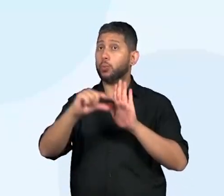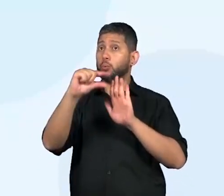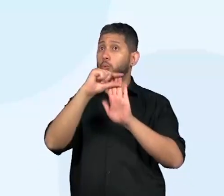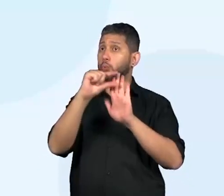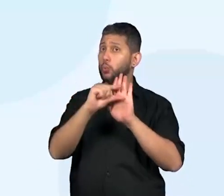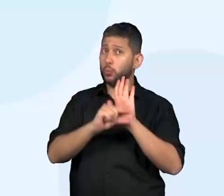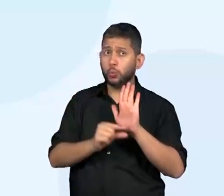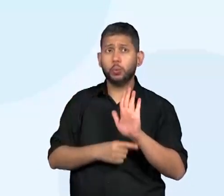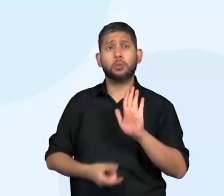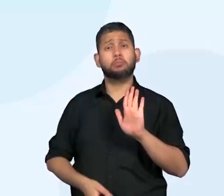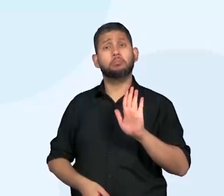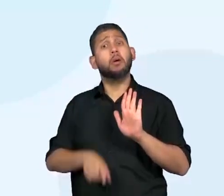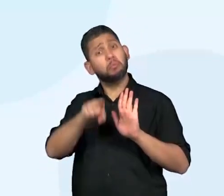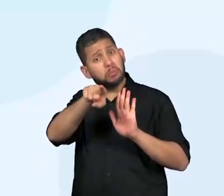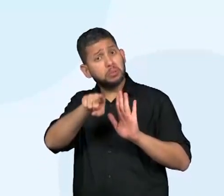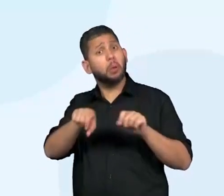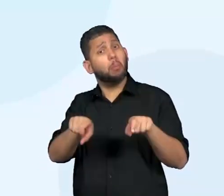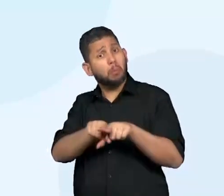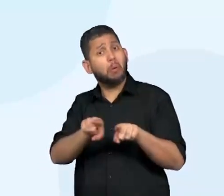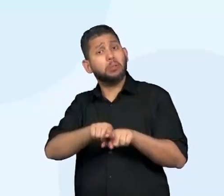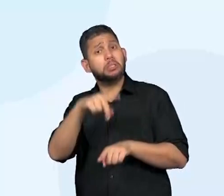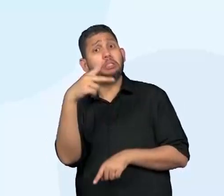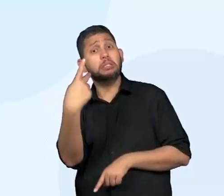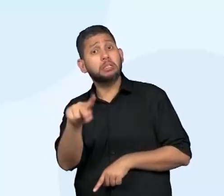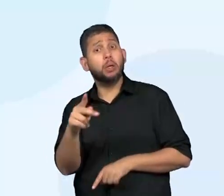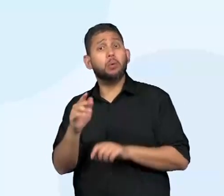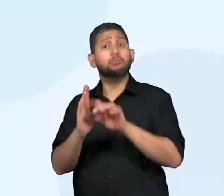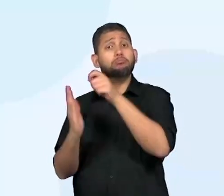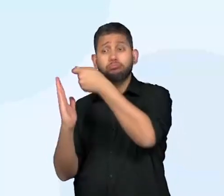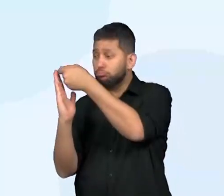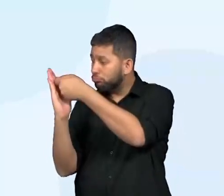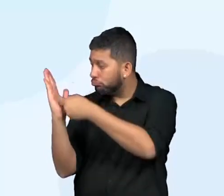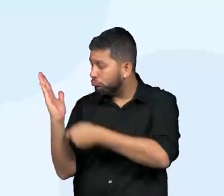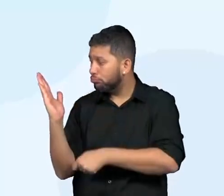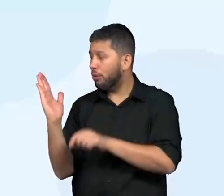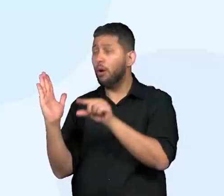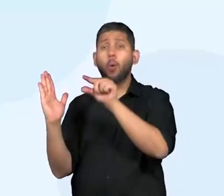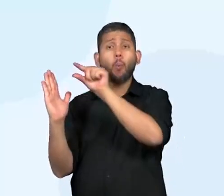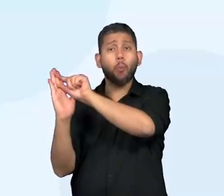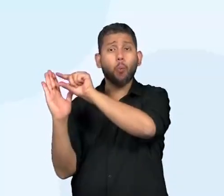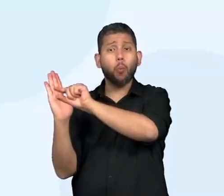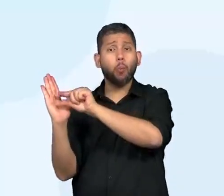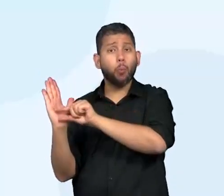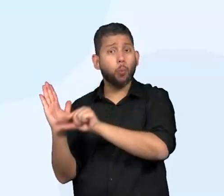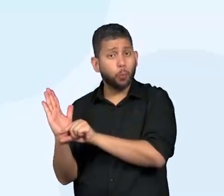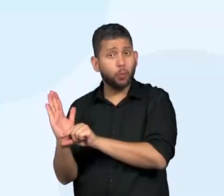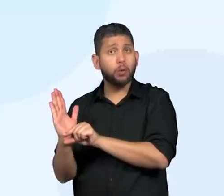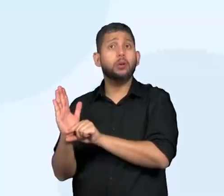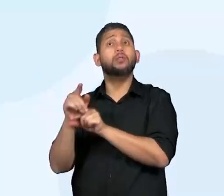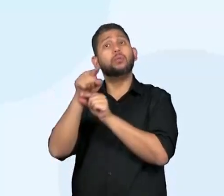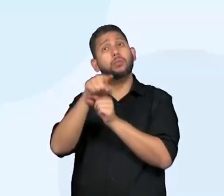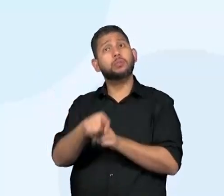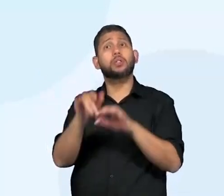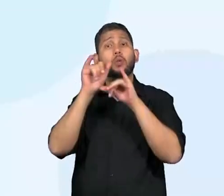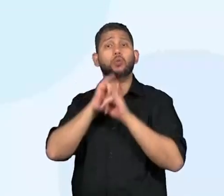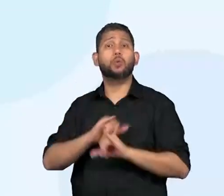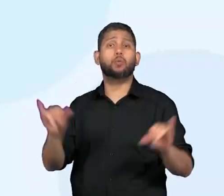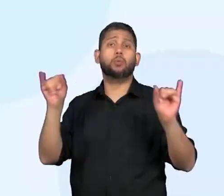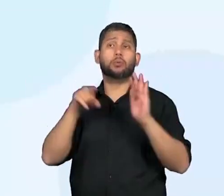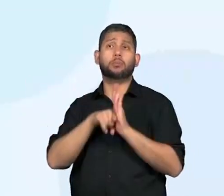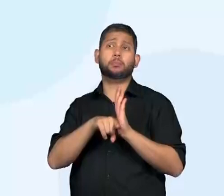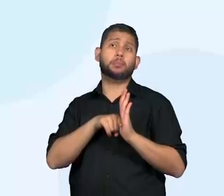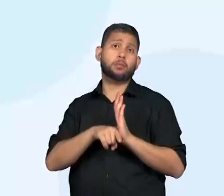também poderão produzir os textos de vocês, ou seja, para divulgar uma